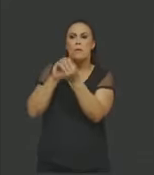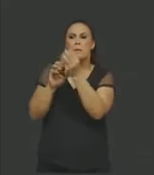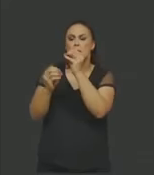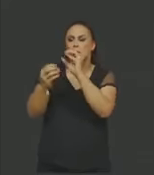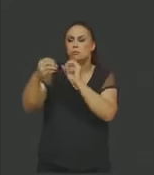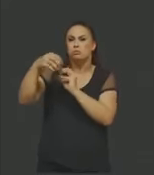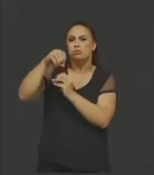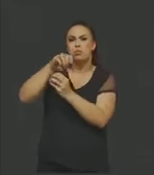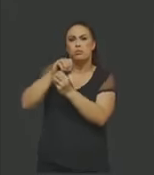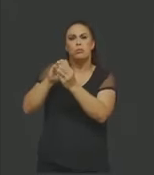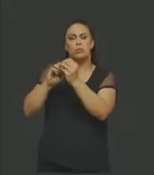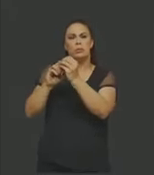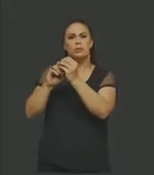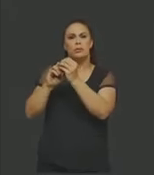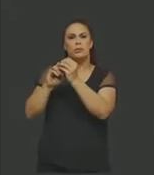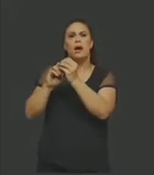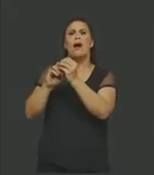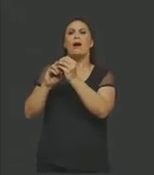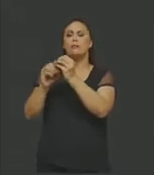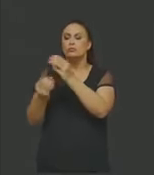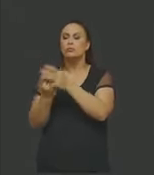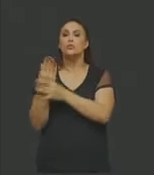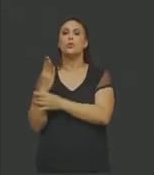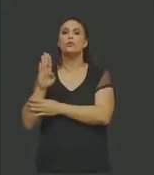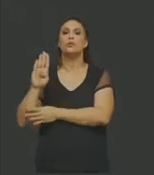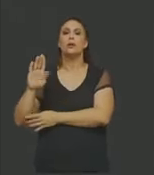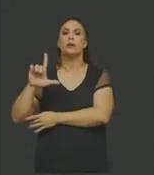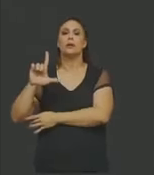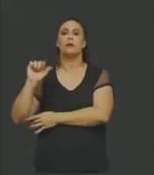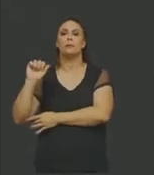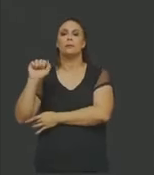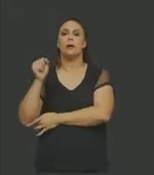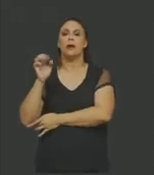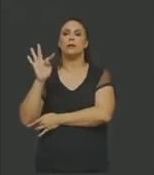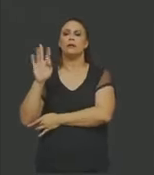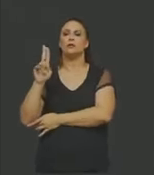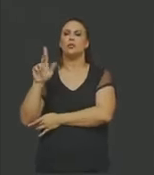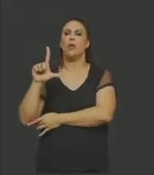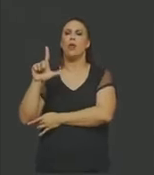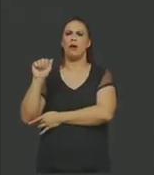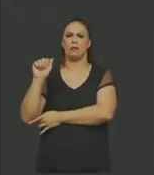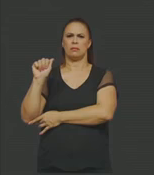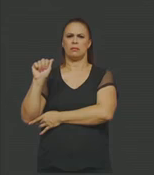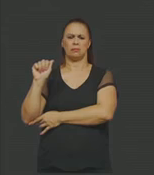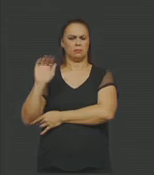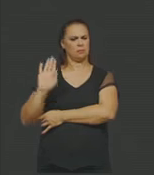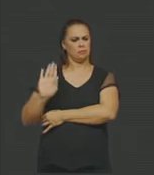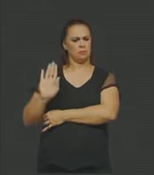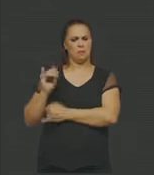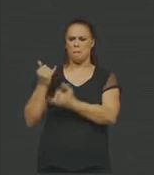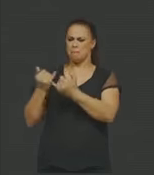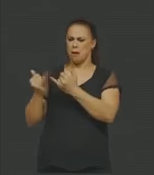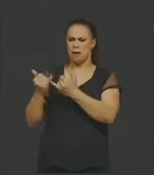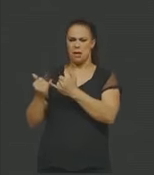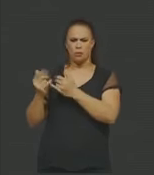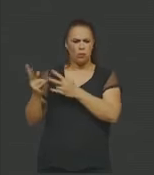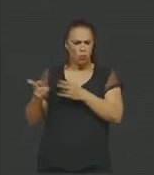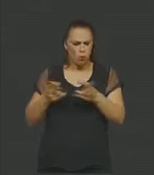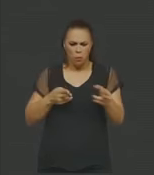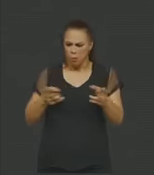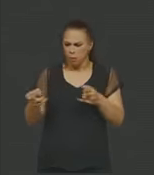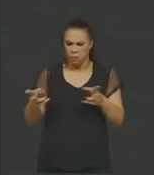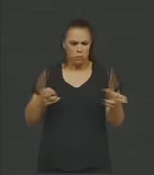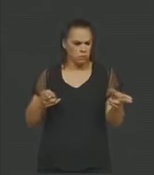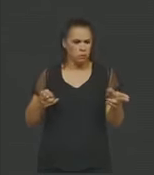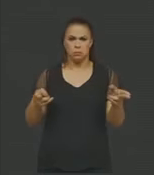de blástula. Mas Vinícius, tá aqui tá a mesma coisa. Sim, mas se a gente ver aqui, olha, nessa parte de baixo aqui, ela vai